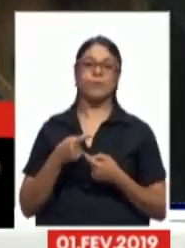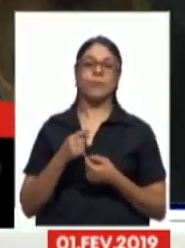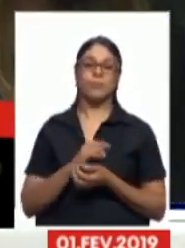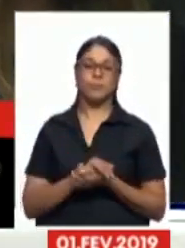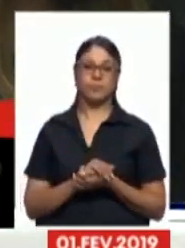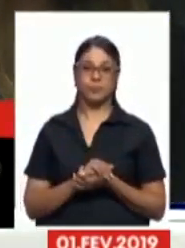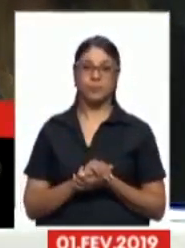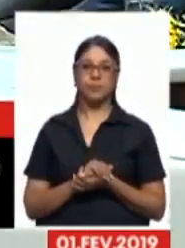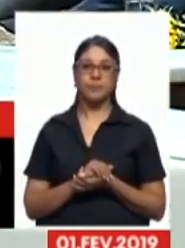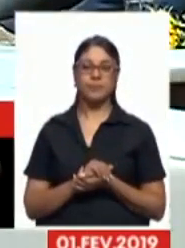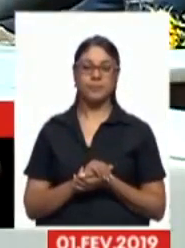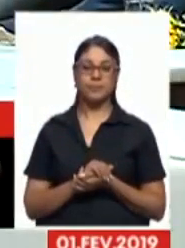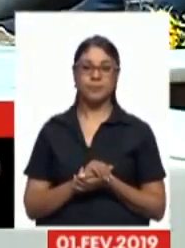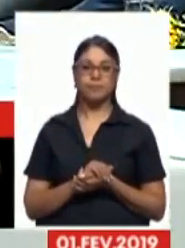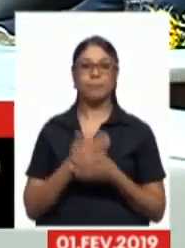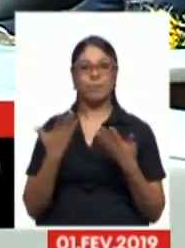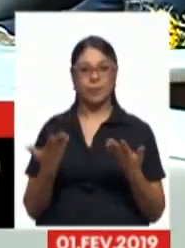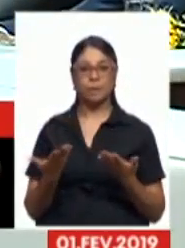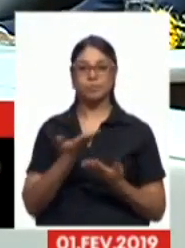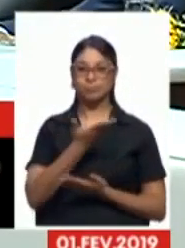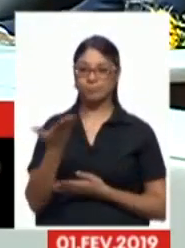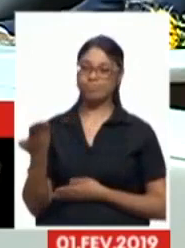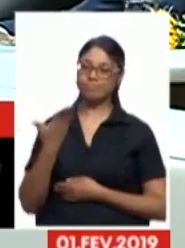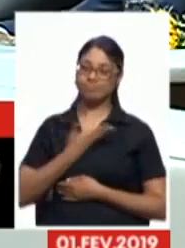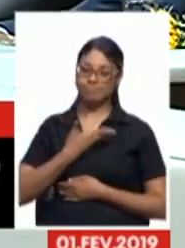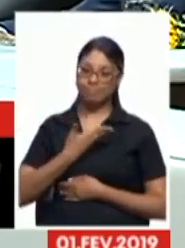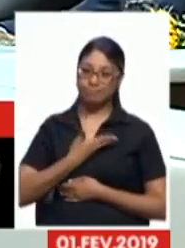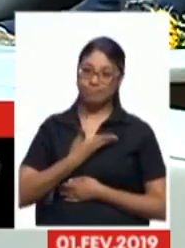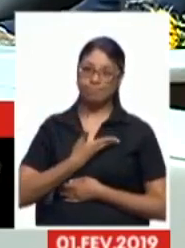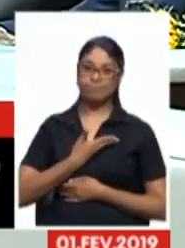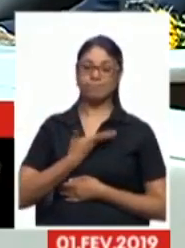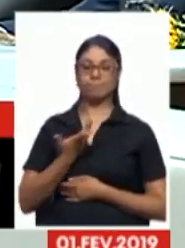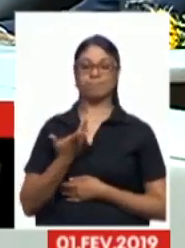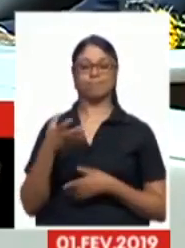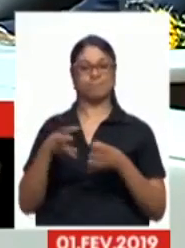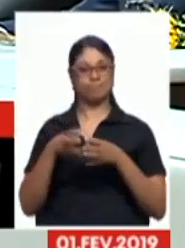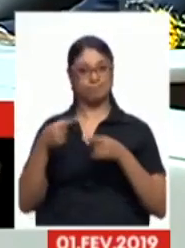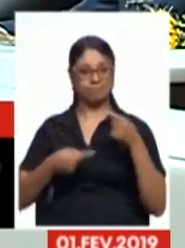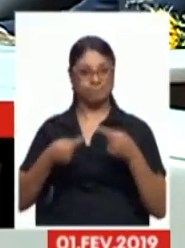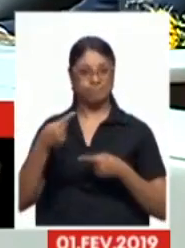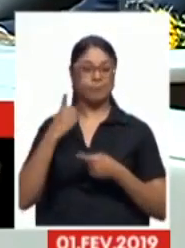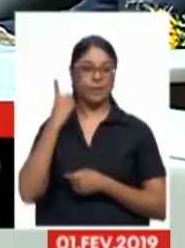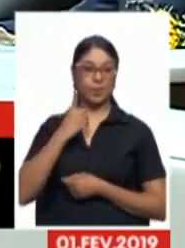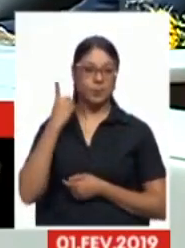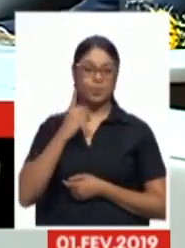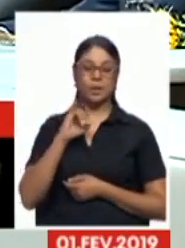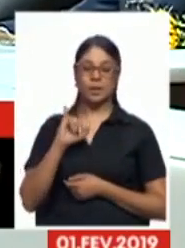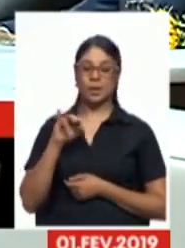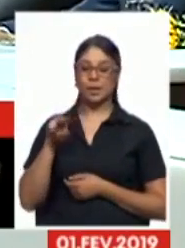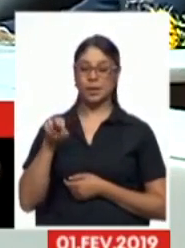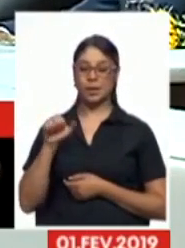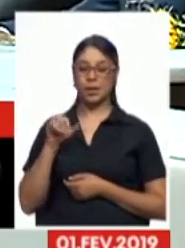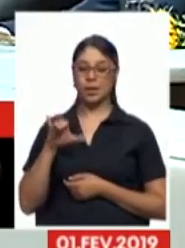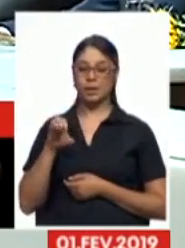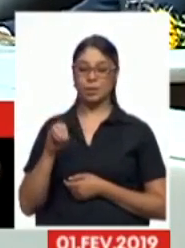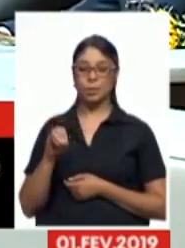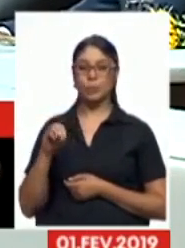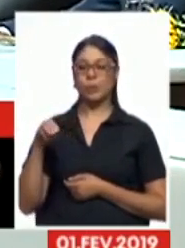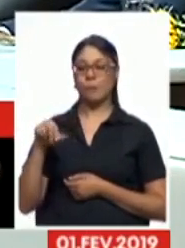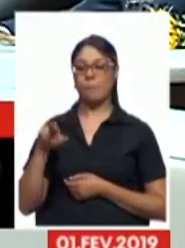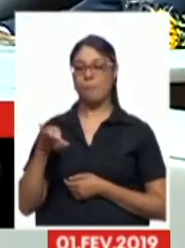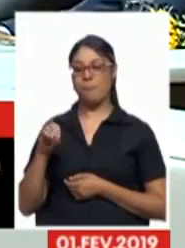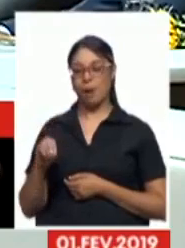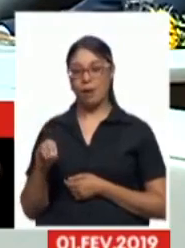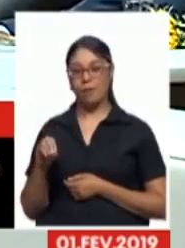plurais. Prezados amigos, colegas parlamentares, deputado Inácio Franco, Mário Henrique